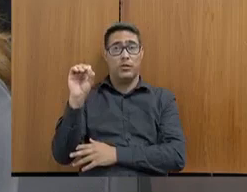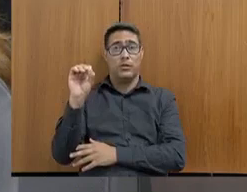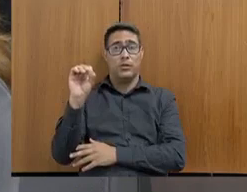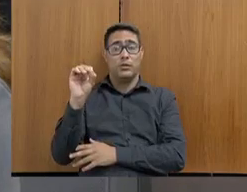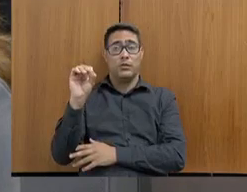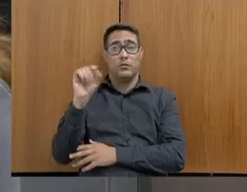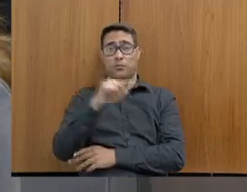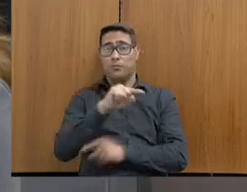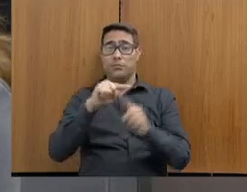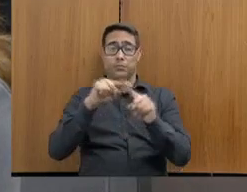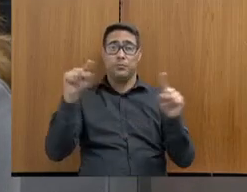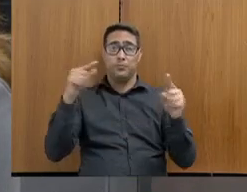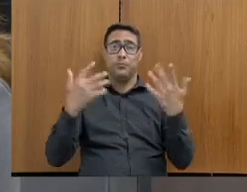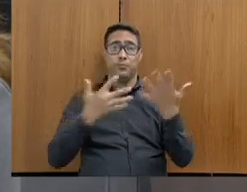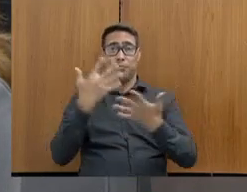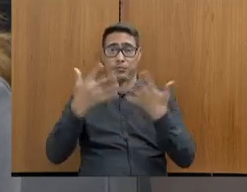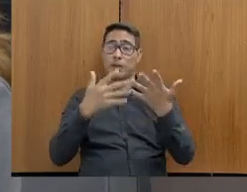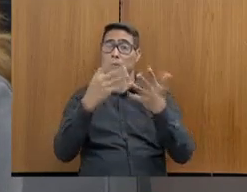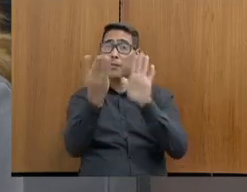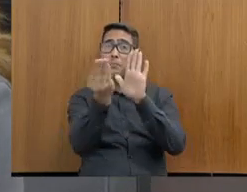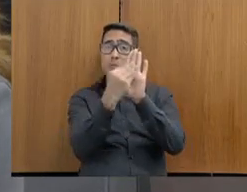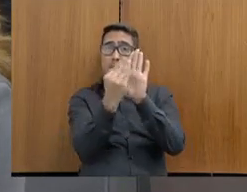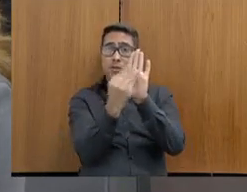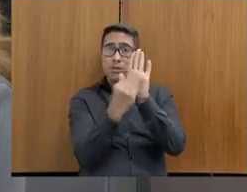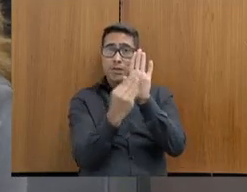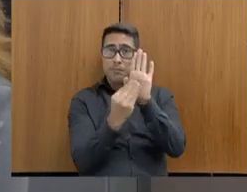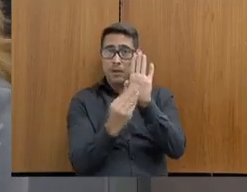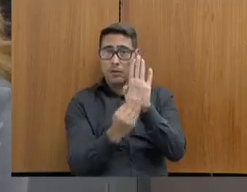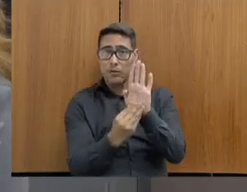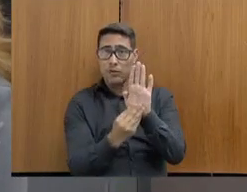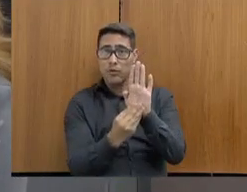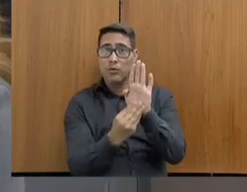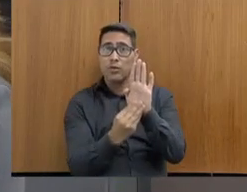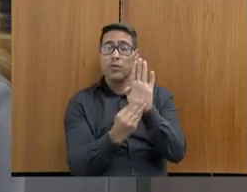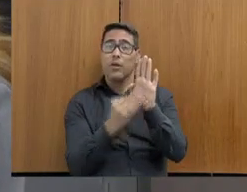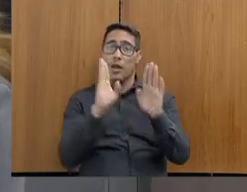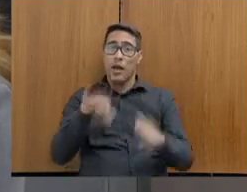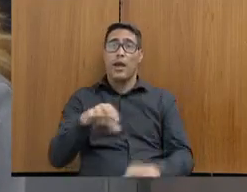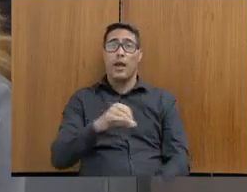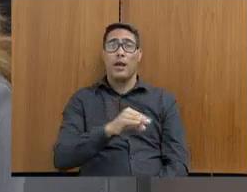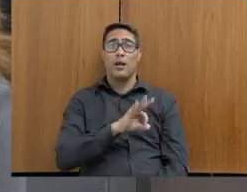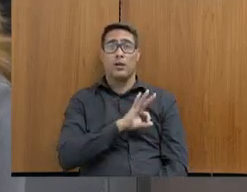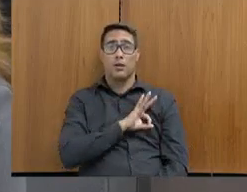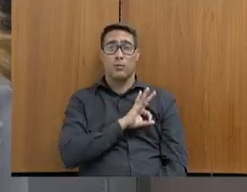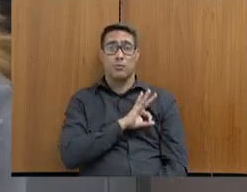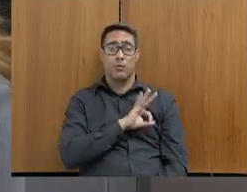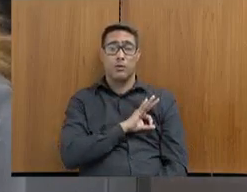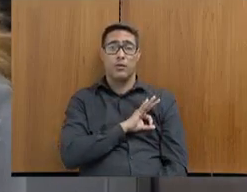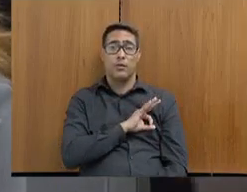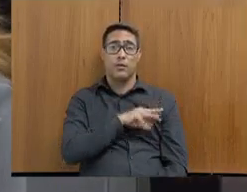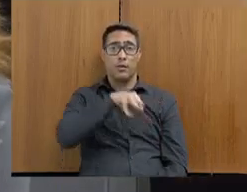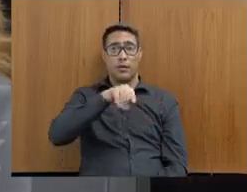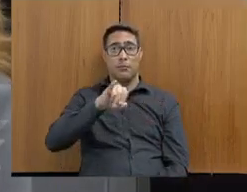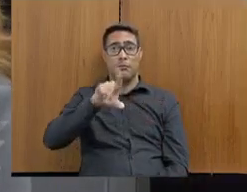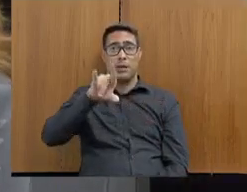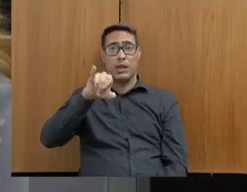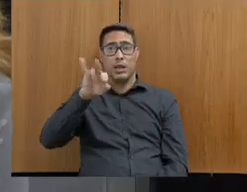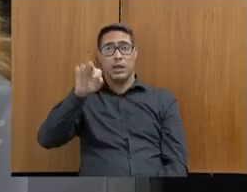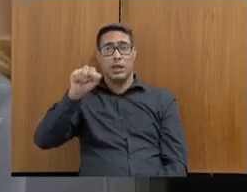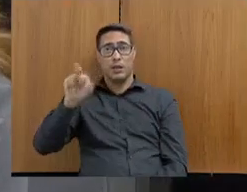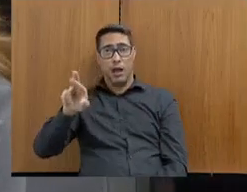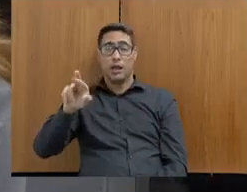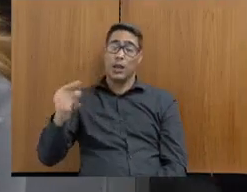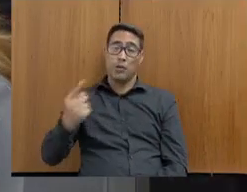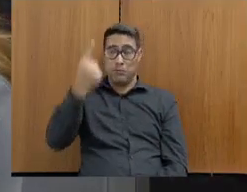preponderantemente preenchimento são feitos pela polícia ostensiva pela polícia militar que faz o primeiro atendimento né o primeiro